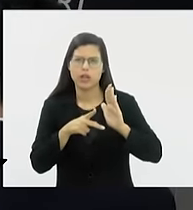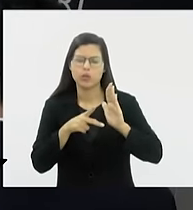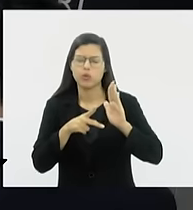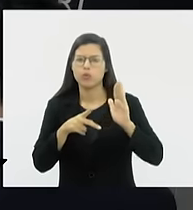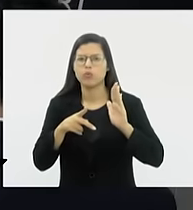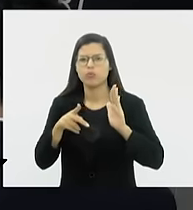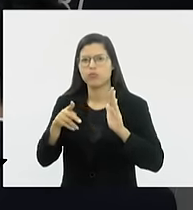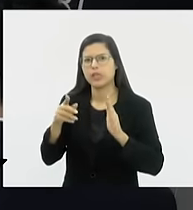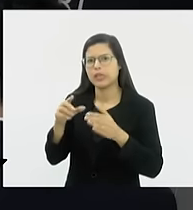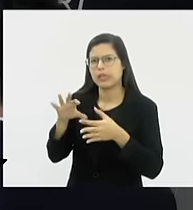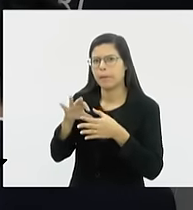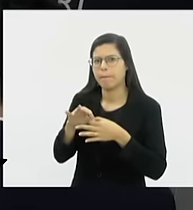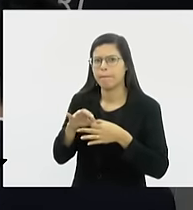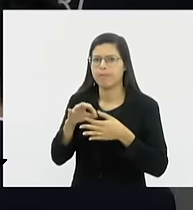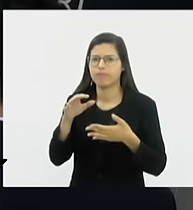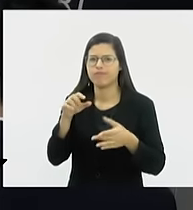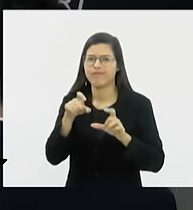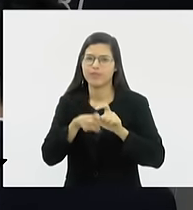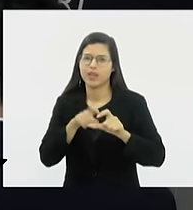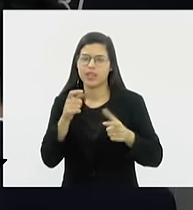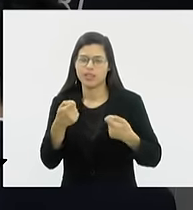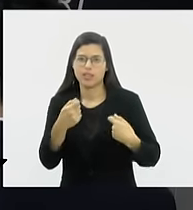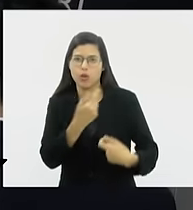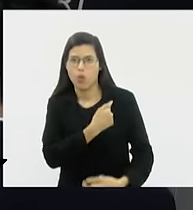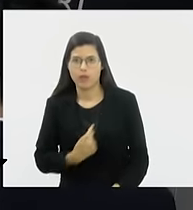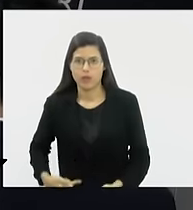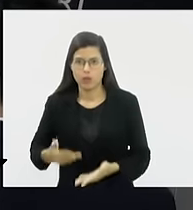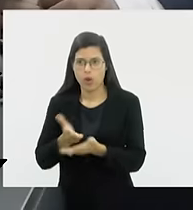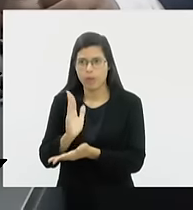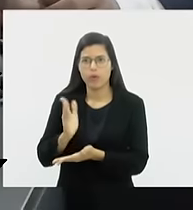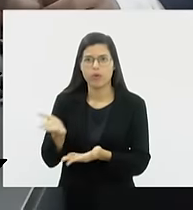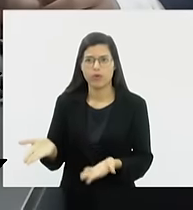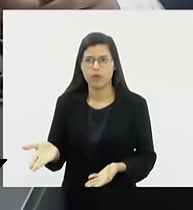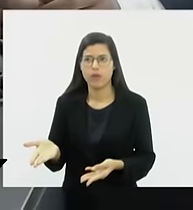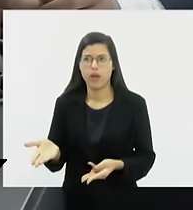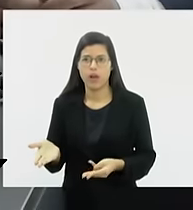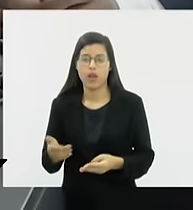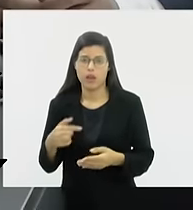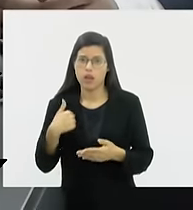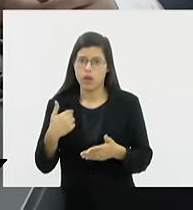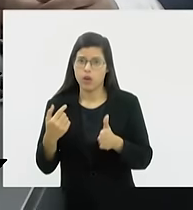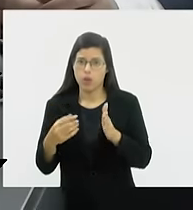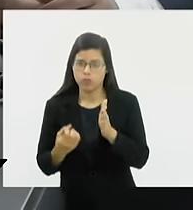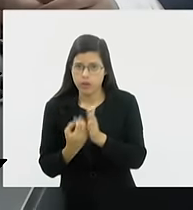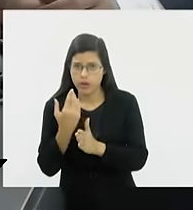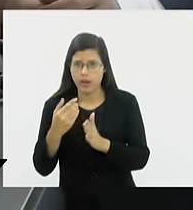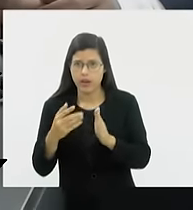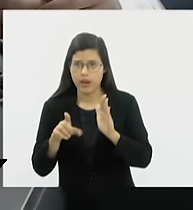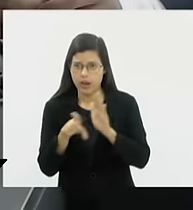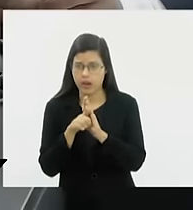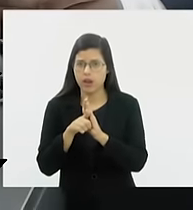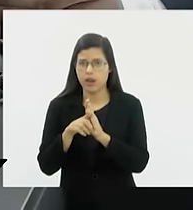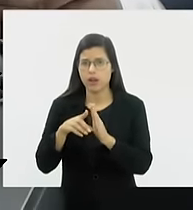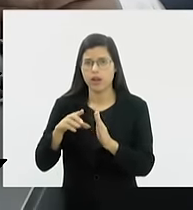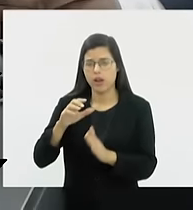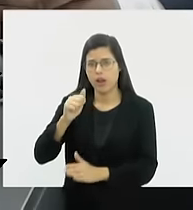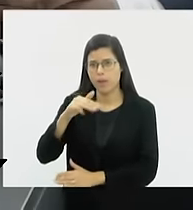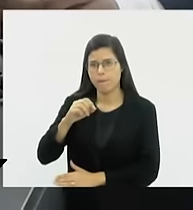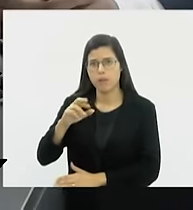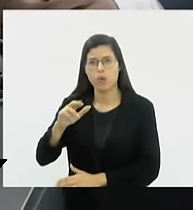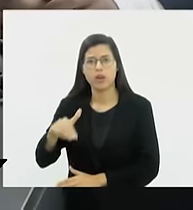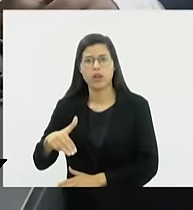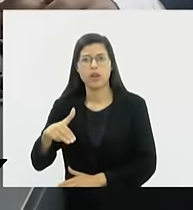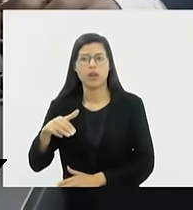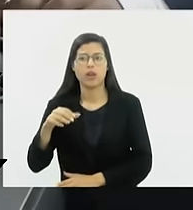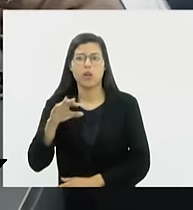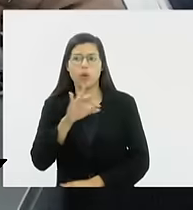sancionar, que é uma covardia que acontece com os policiais, assim como acontece com os agentes do Detran. Eu sou autor do projeto de lei, deputado Rodrigo Amorim, que quando um policial